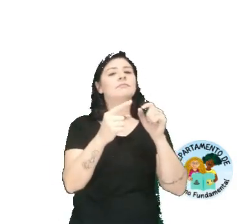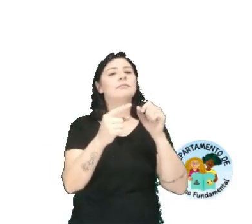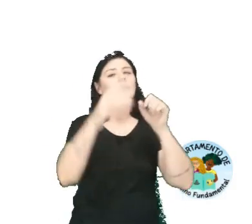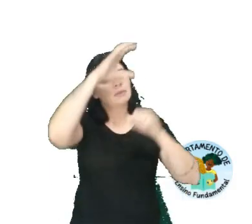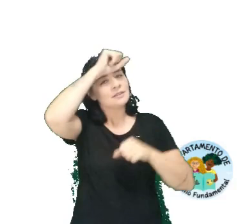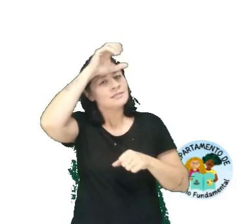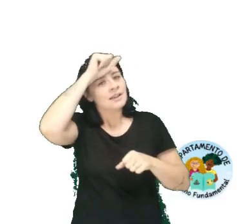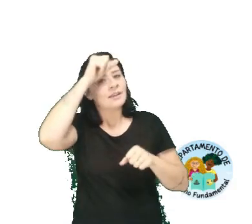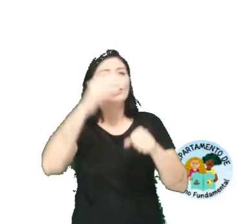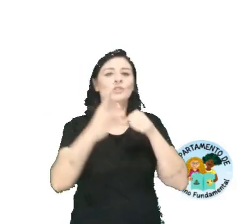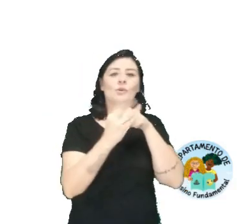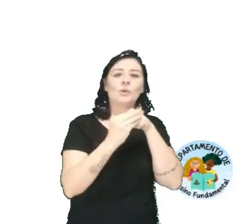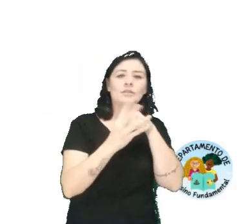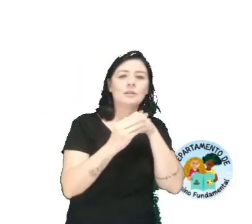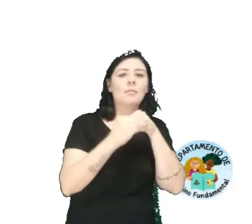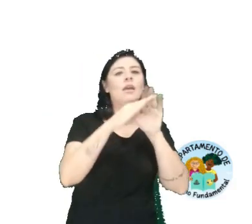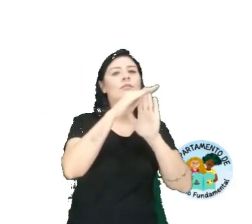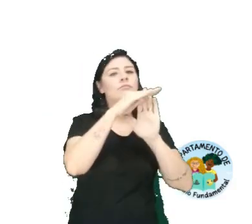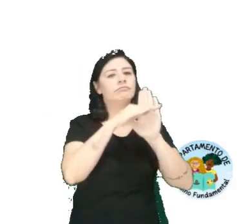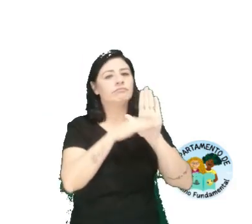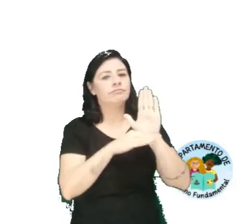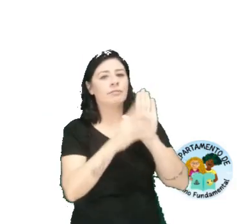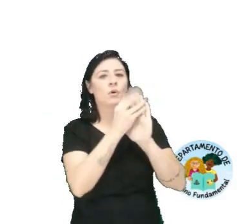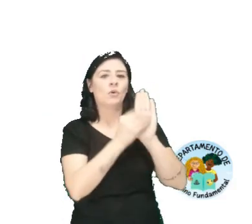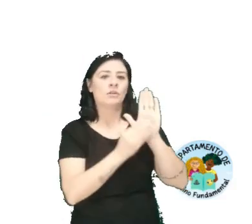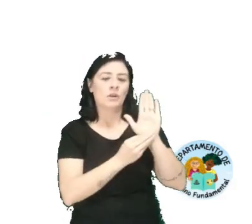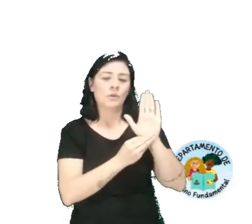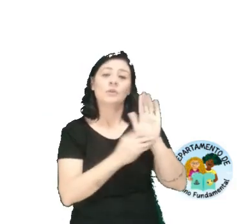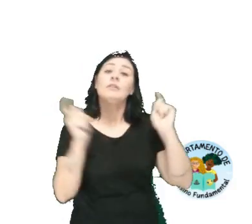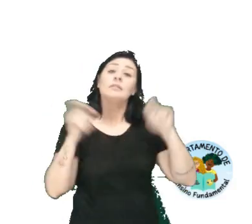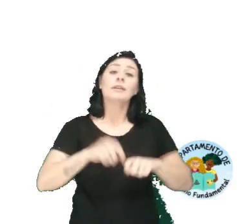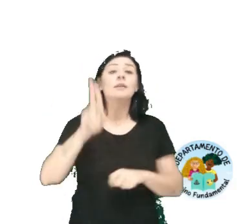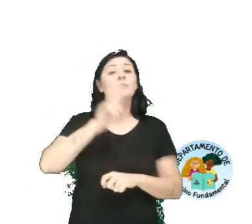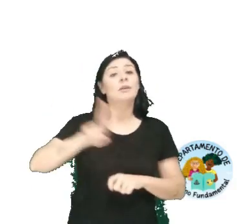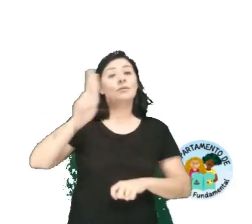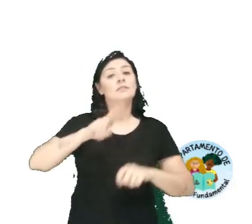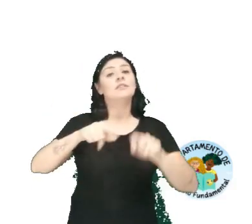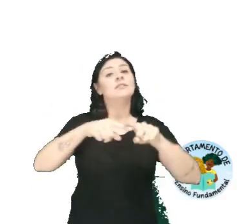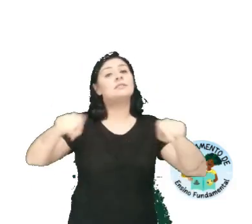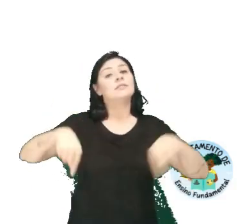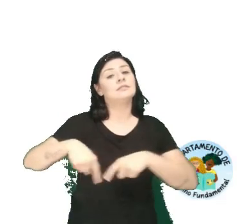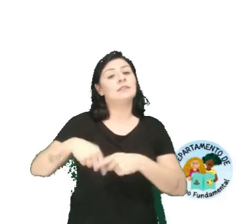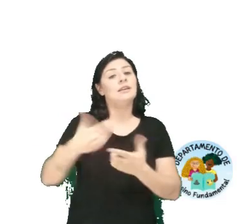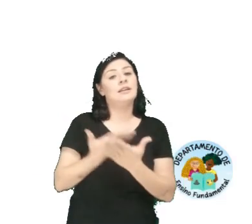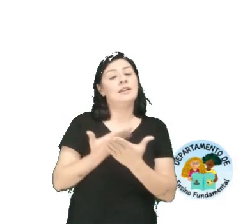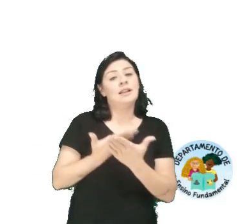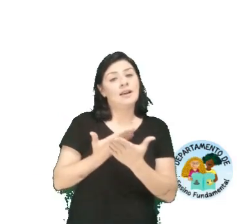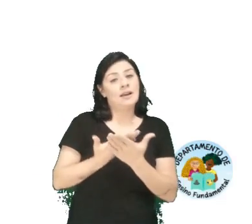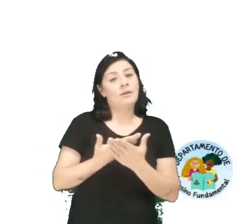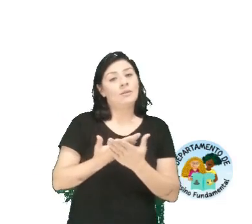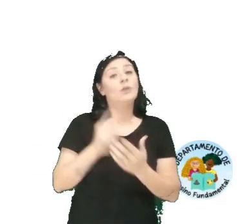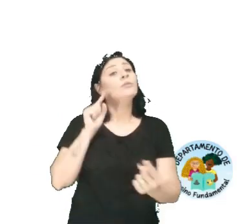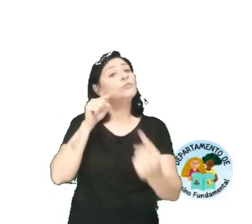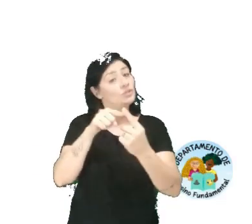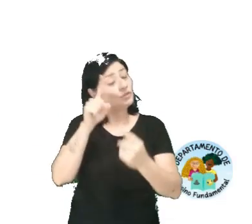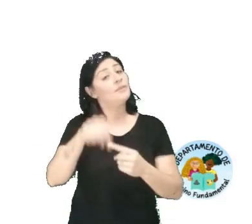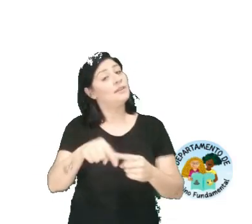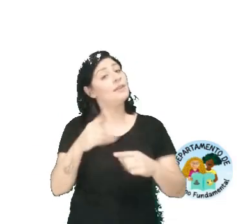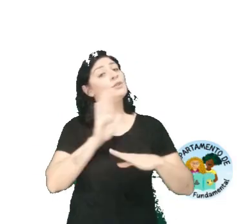dos objetivos de aprendizagem e que podem ser utilizados em sala de aula. Então, é esse o objetivo dos vídeos, né? Contribuir